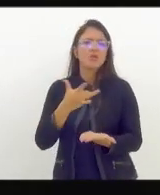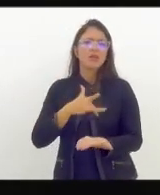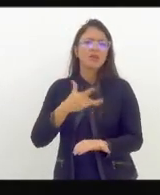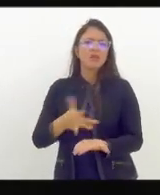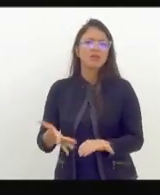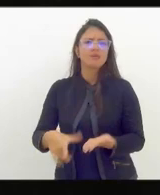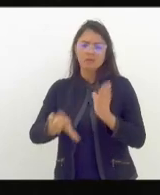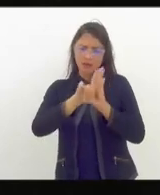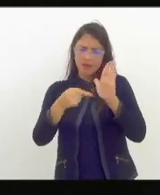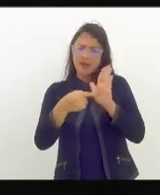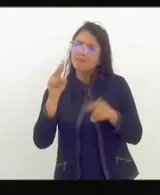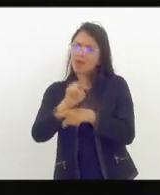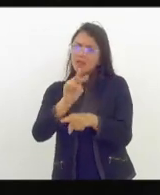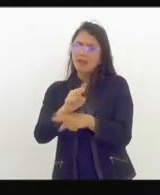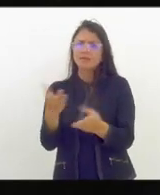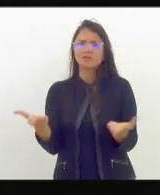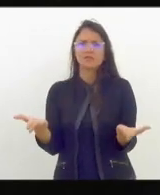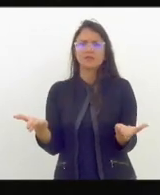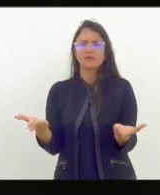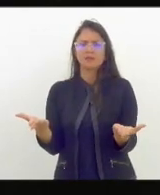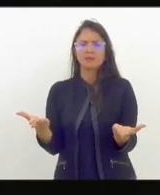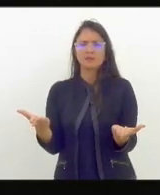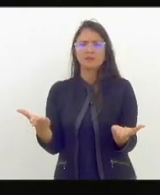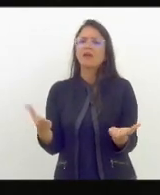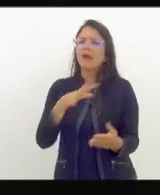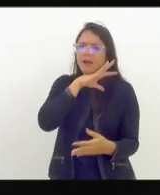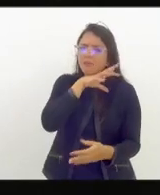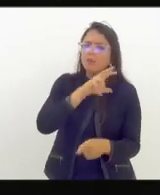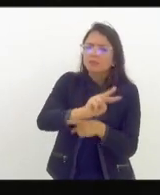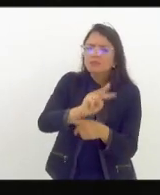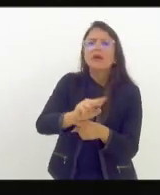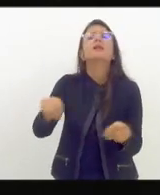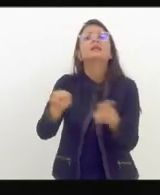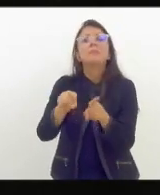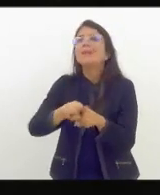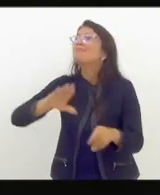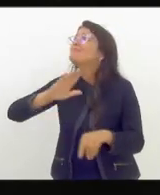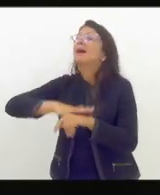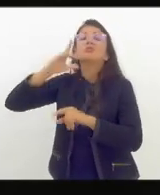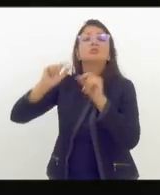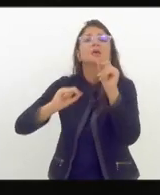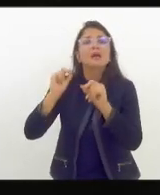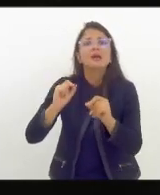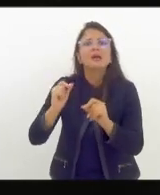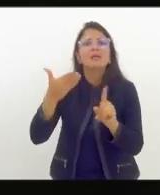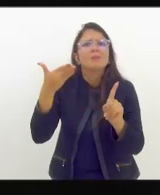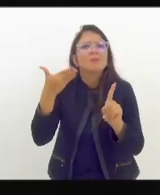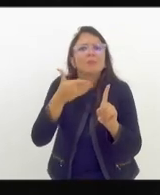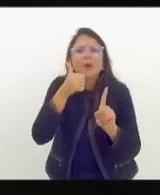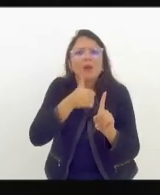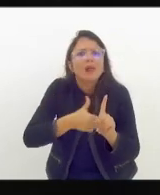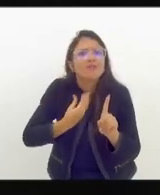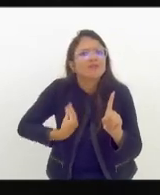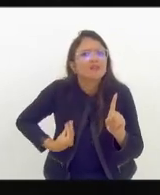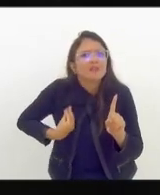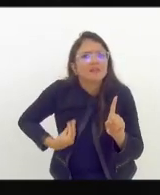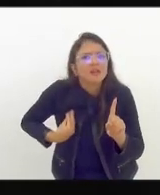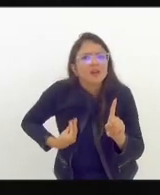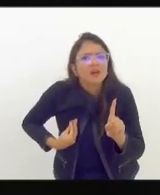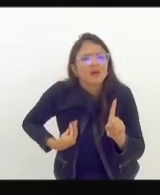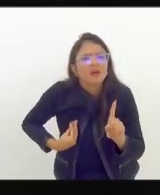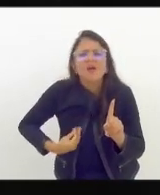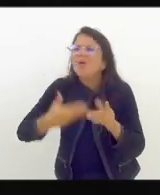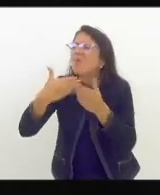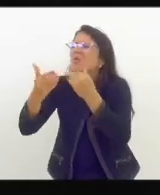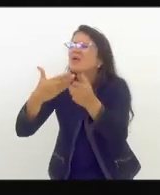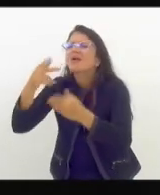eles. Quiçá de uma vida de uma mulher, que fosse qualquer vida.